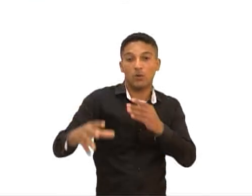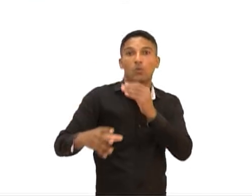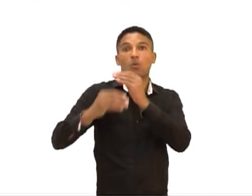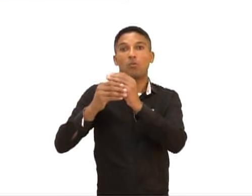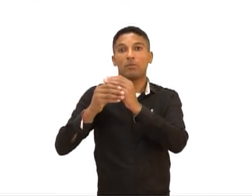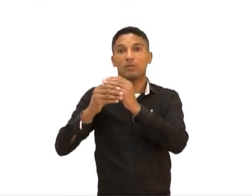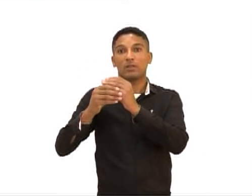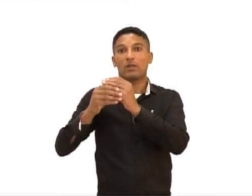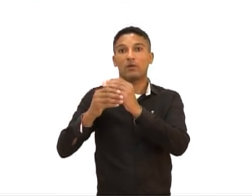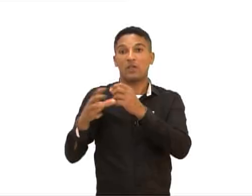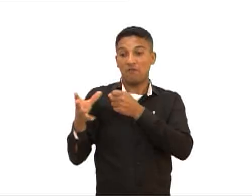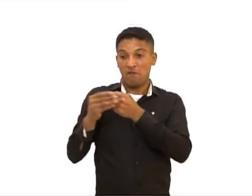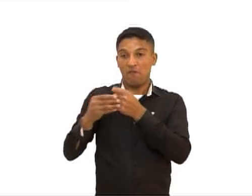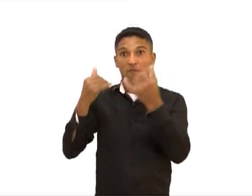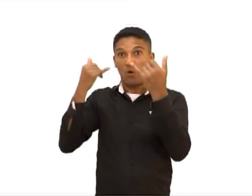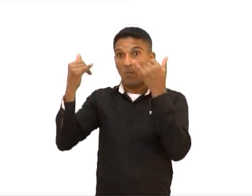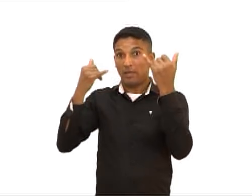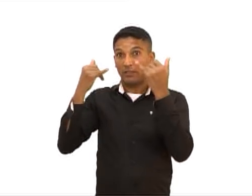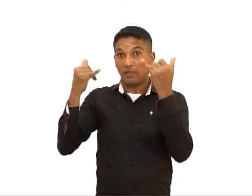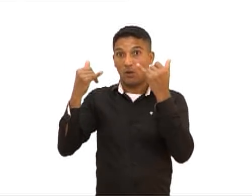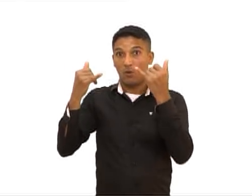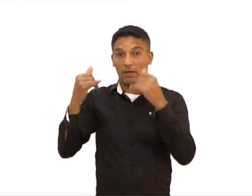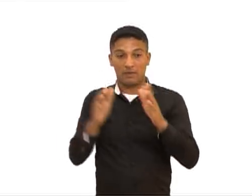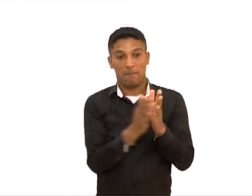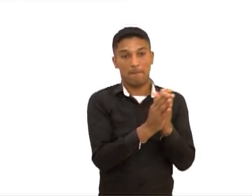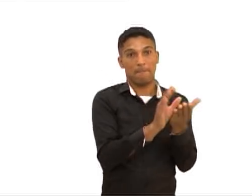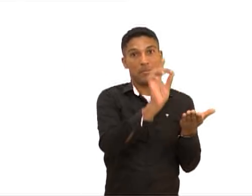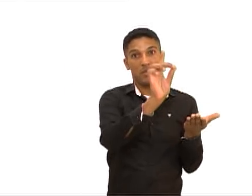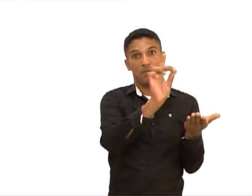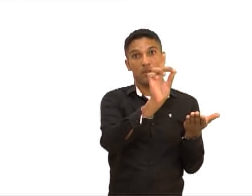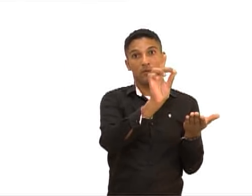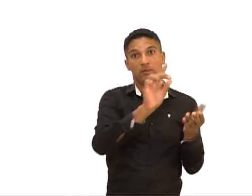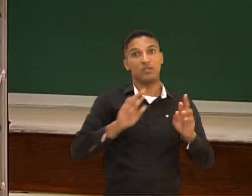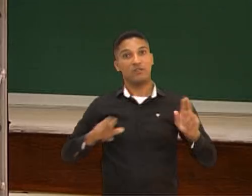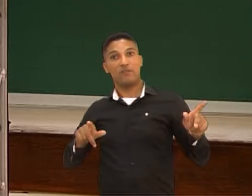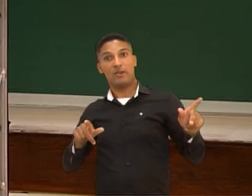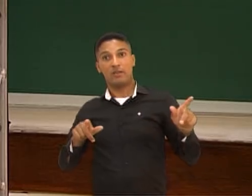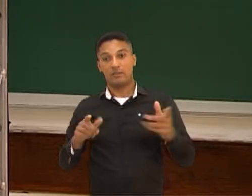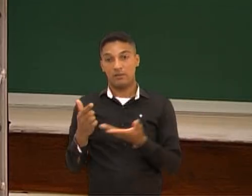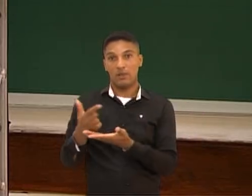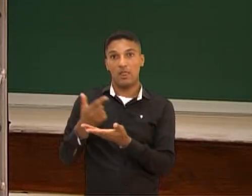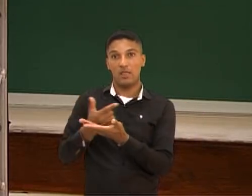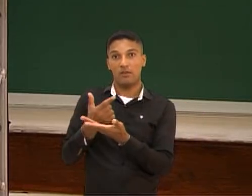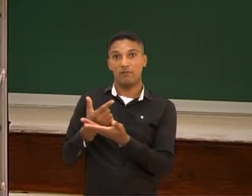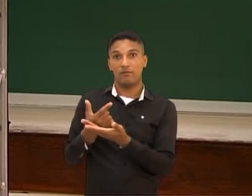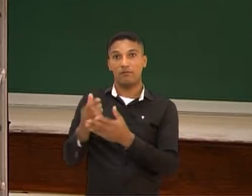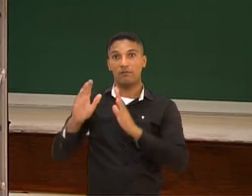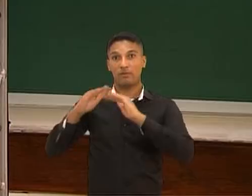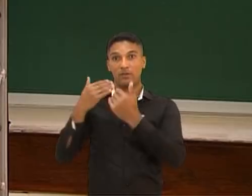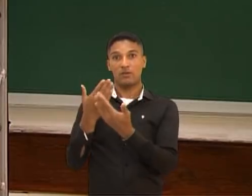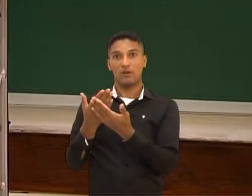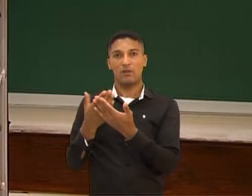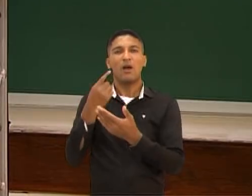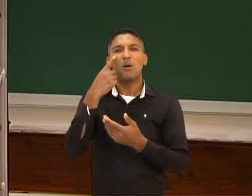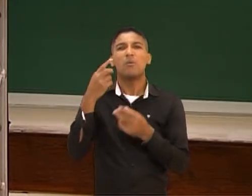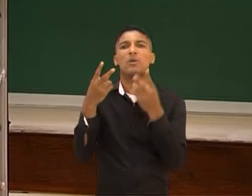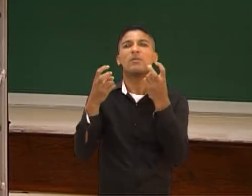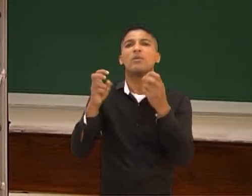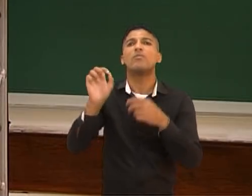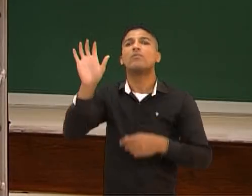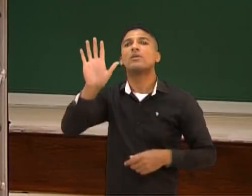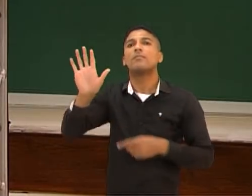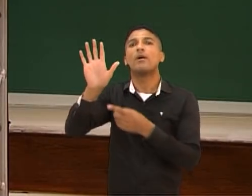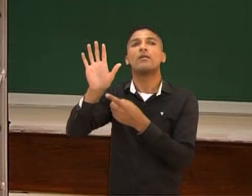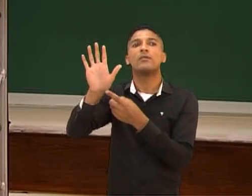livros sagrados. É uma informação bem interessante, né? E eu trouxe aqui como imagem a capa do livro do 7º ano, que muitos de vocês